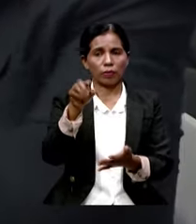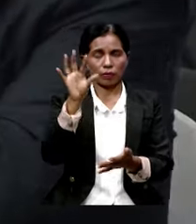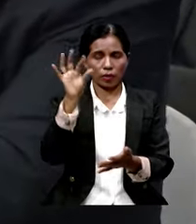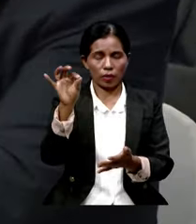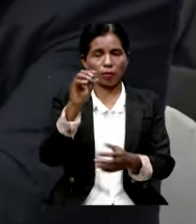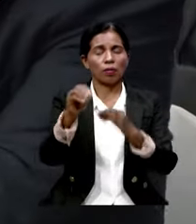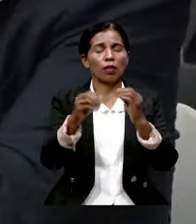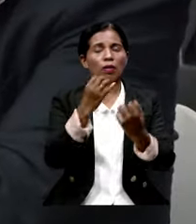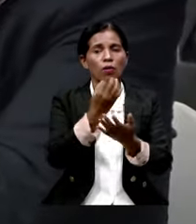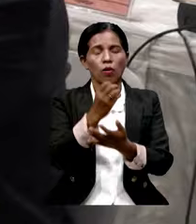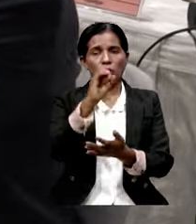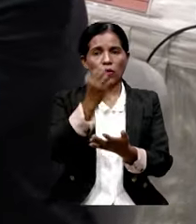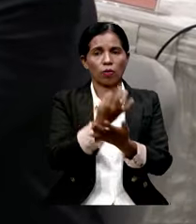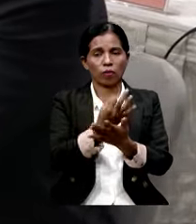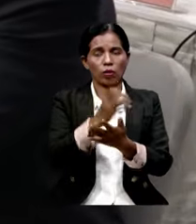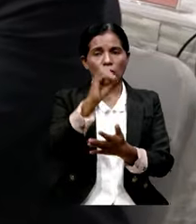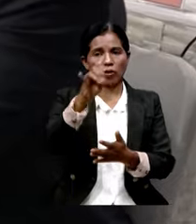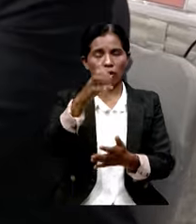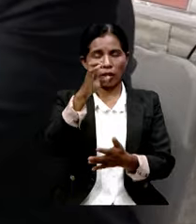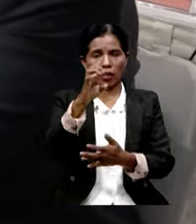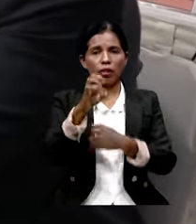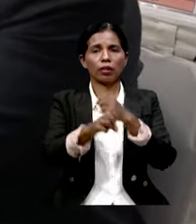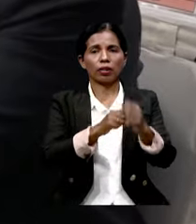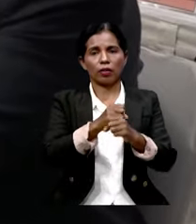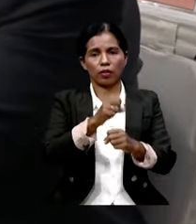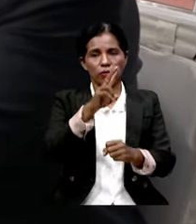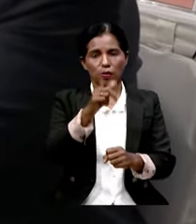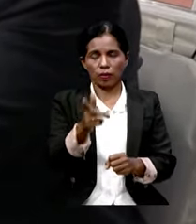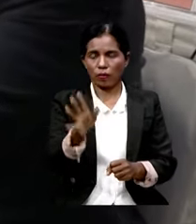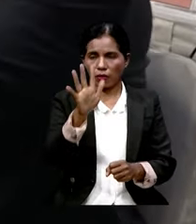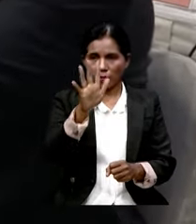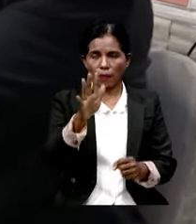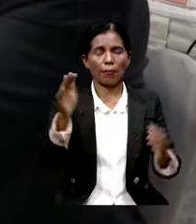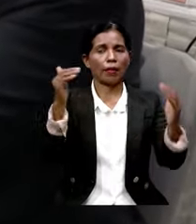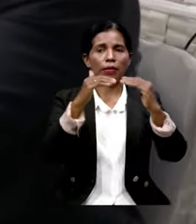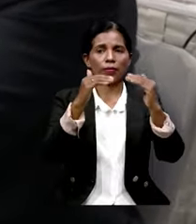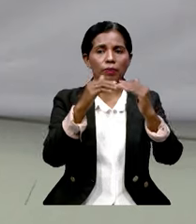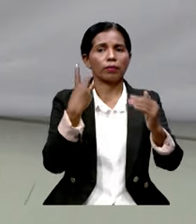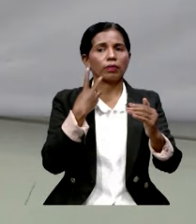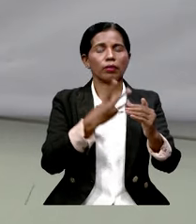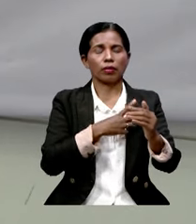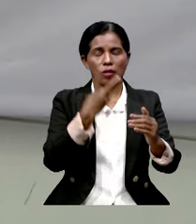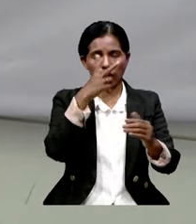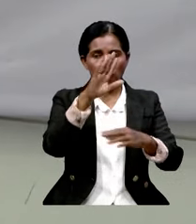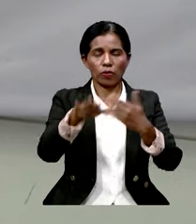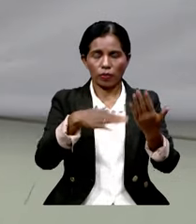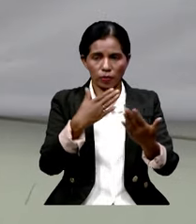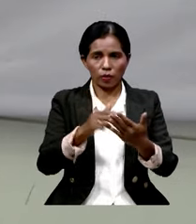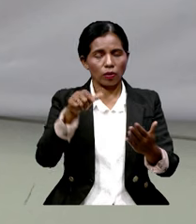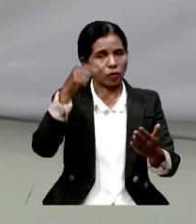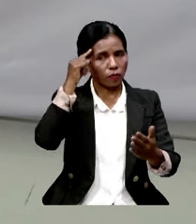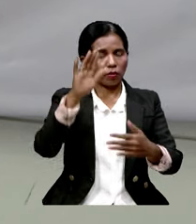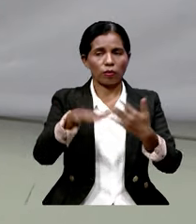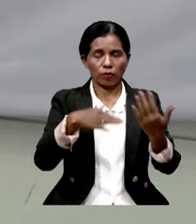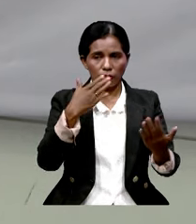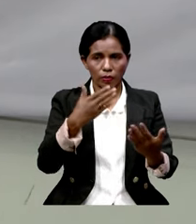geral estado tinham reun rua ronulo resing lima. Seminar hoje, né? Lo que perspectiva o todo dia, governante sira, sociedade